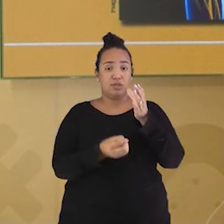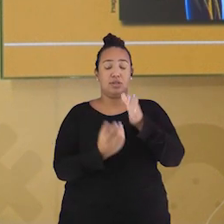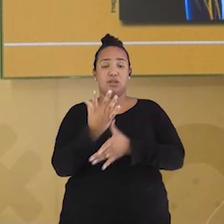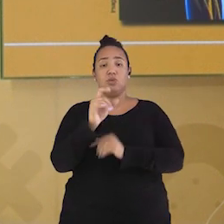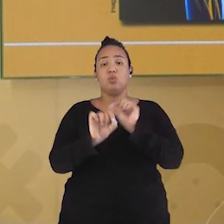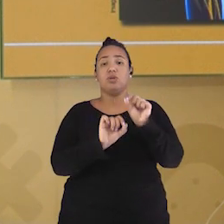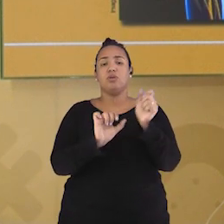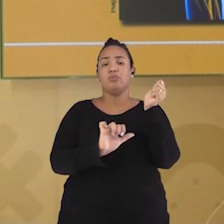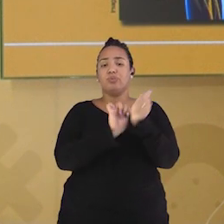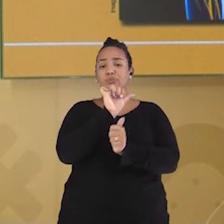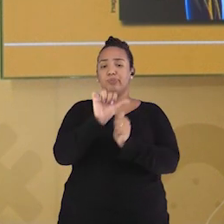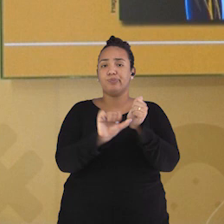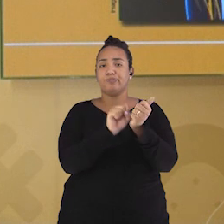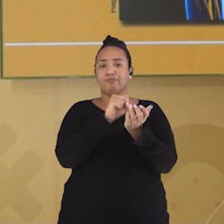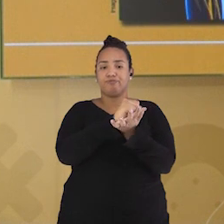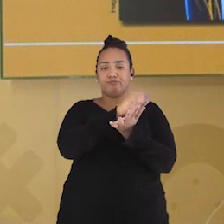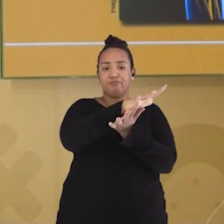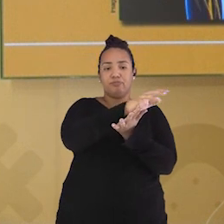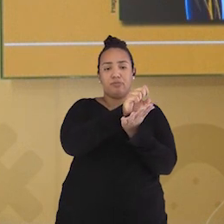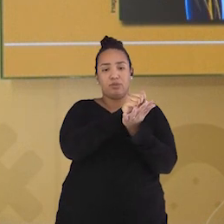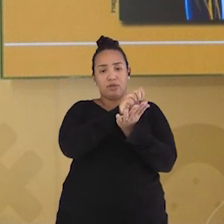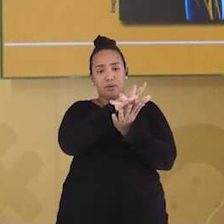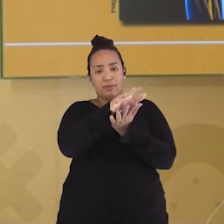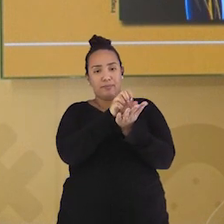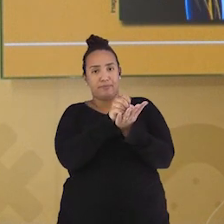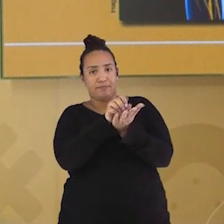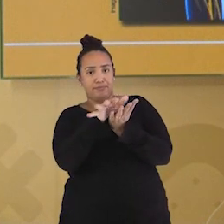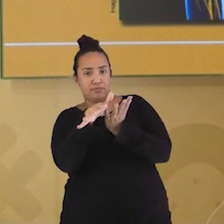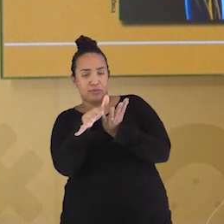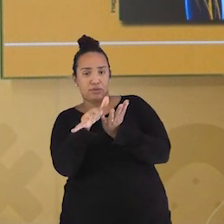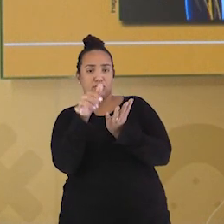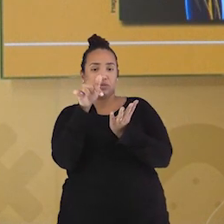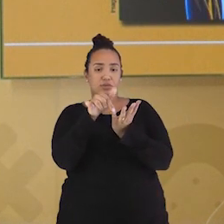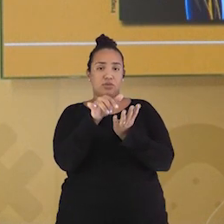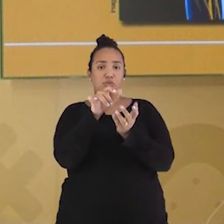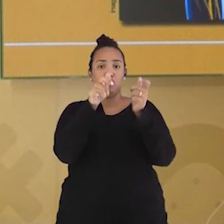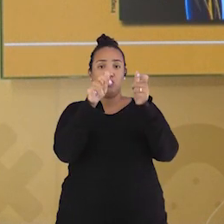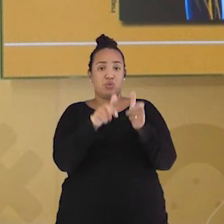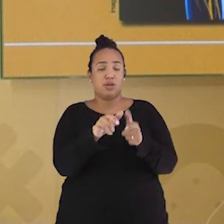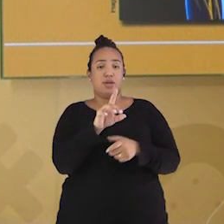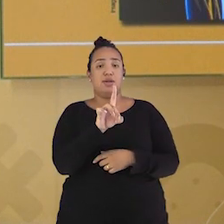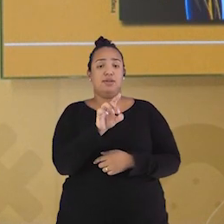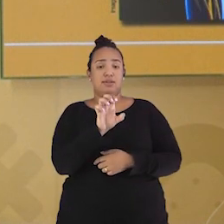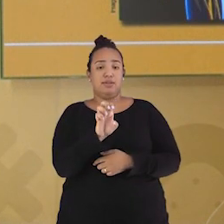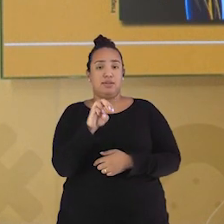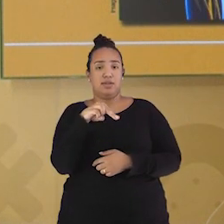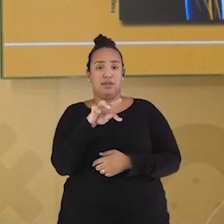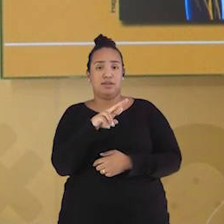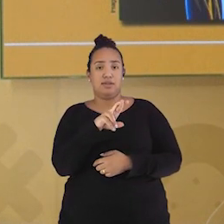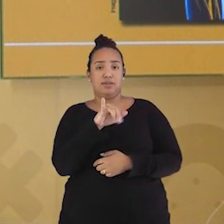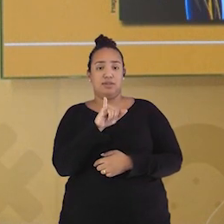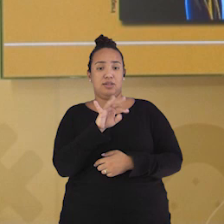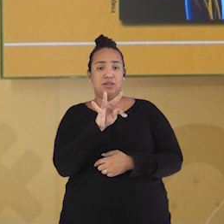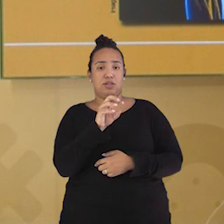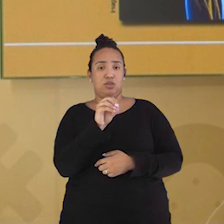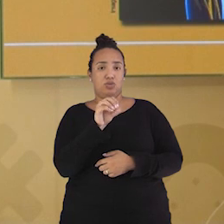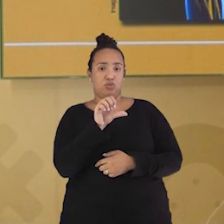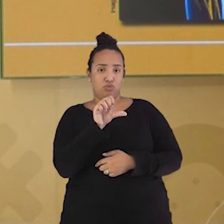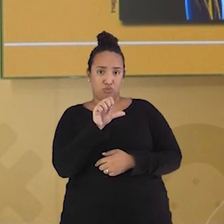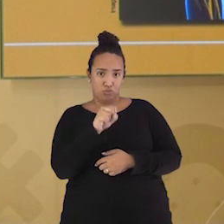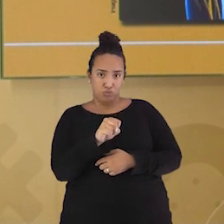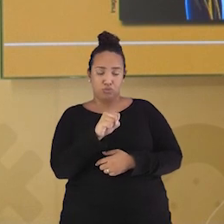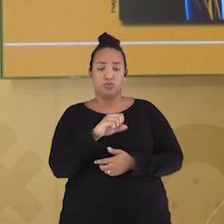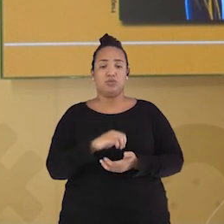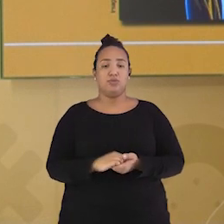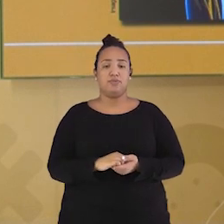promovem alterações nas ramificações dos dendritos do próximo neurônio, que origina um novo impulso nervoso